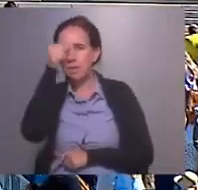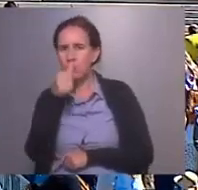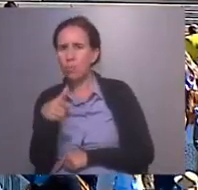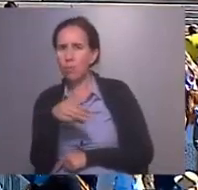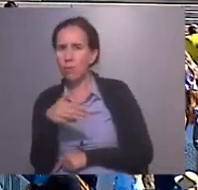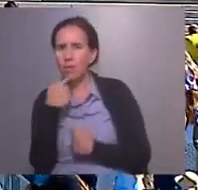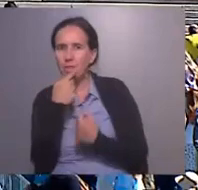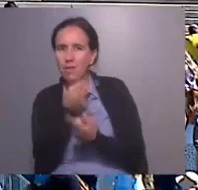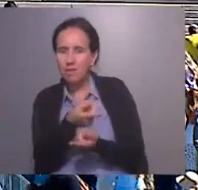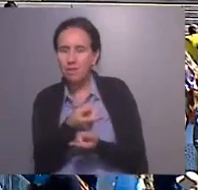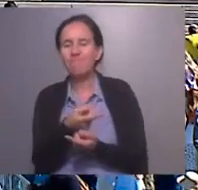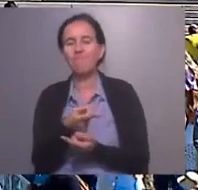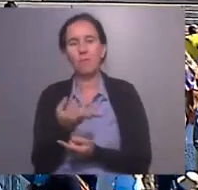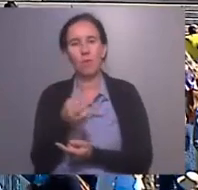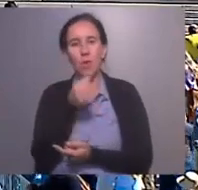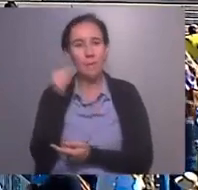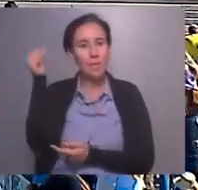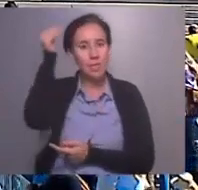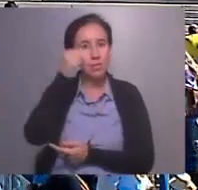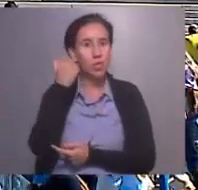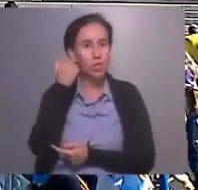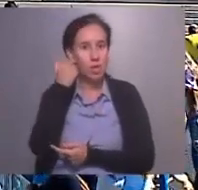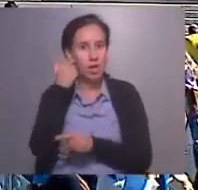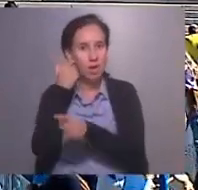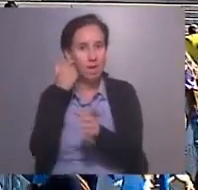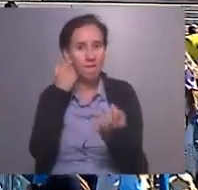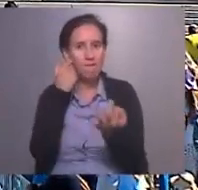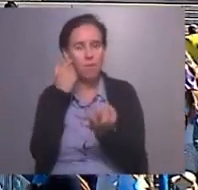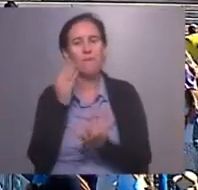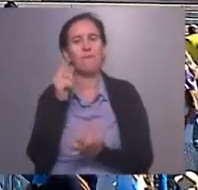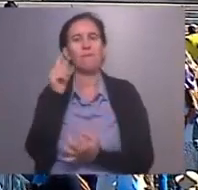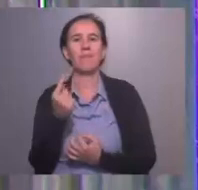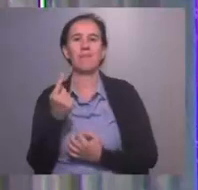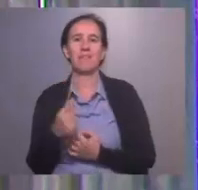diz-nos: recebestes o batismo, tendes fé.